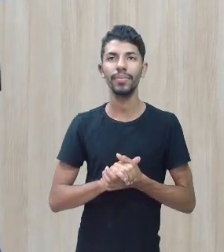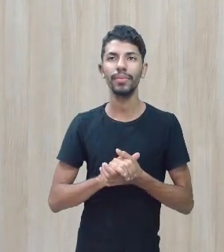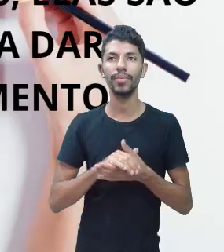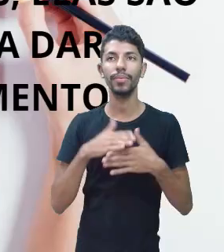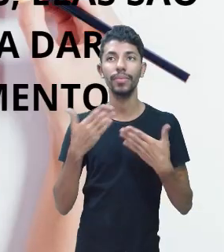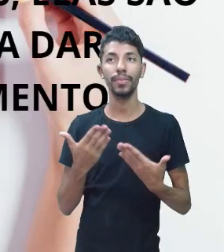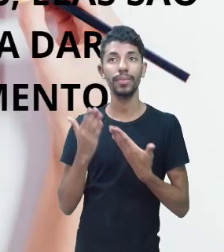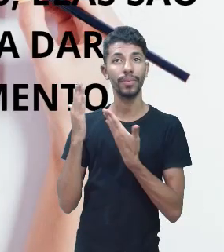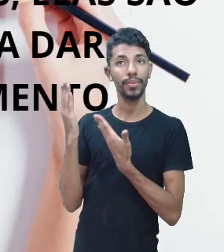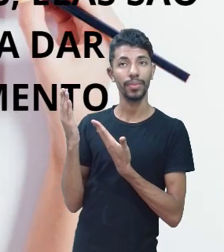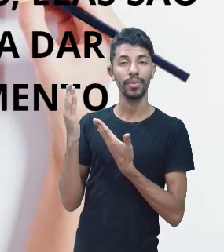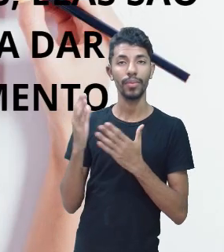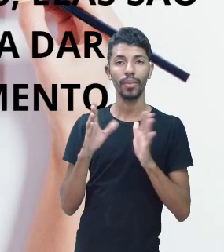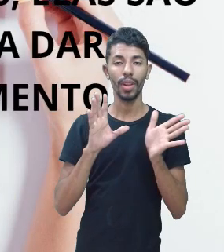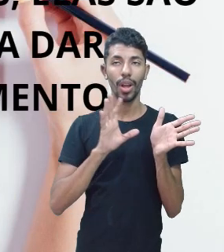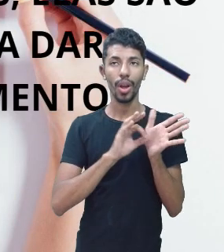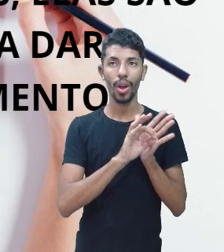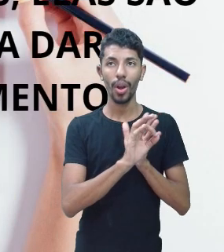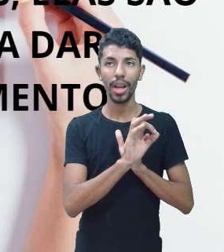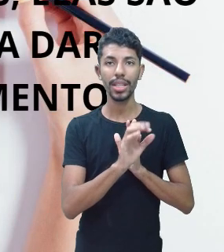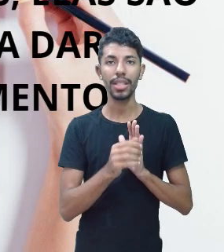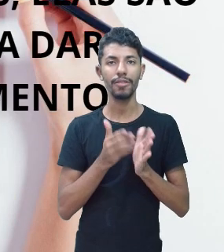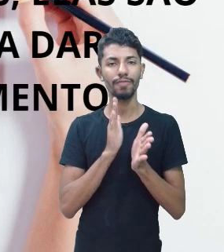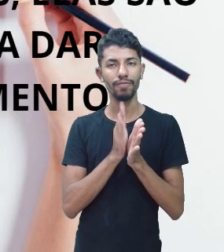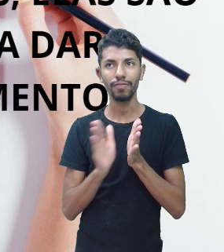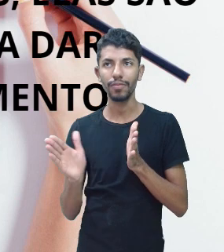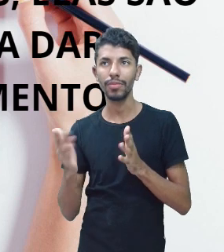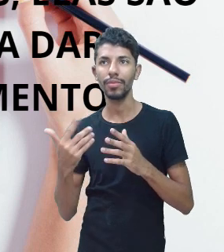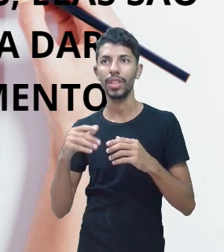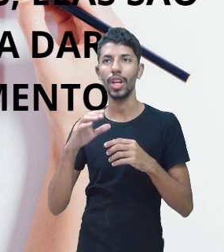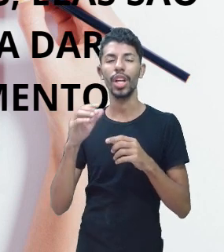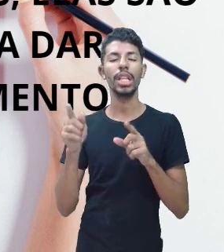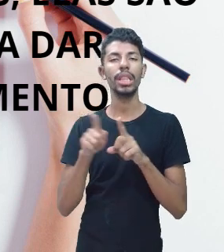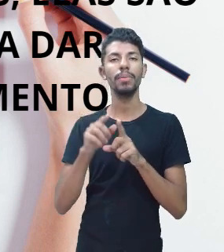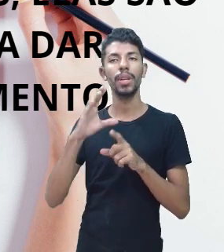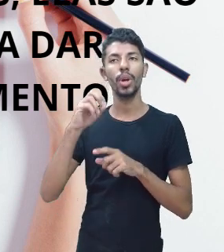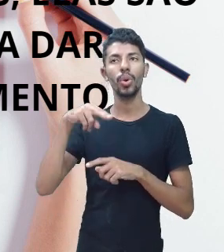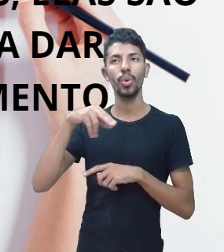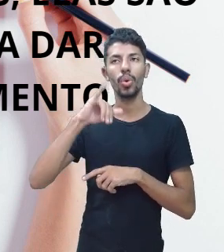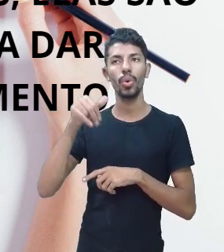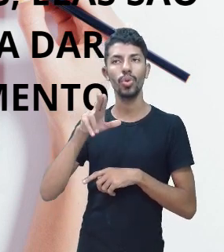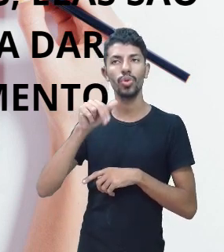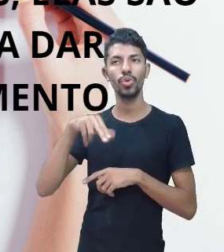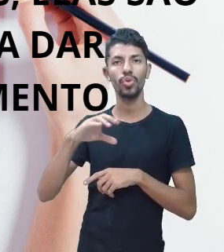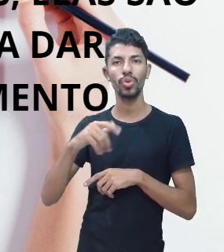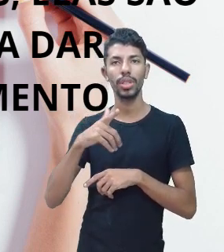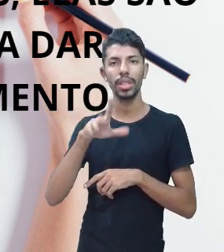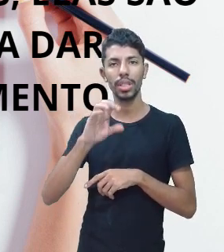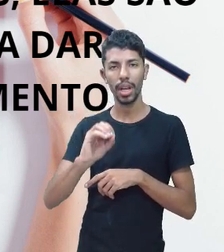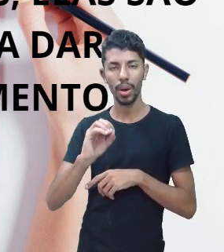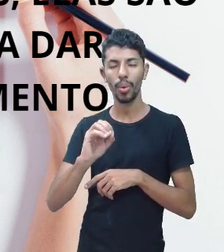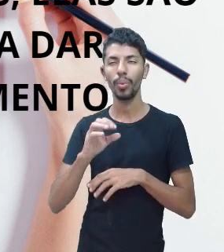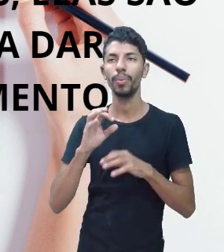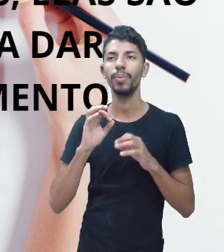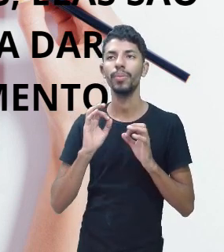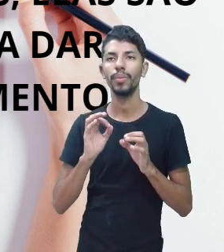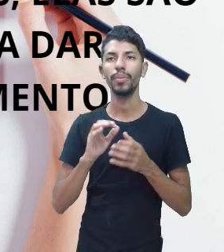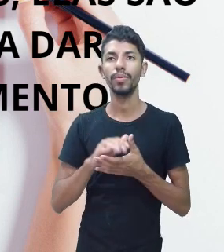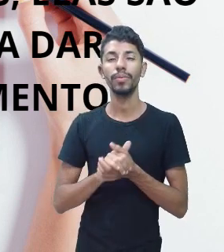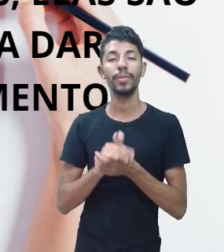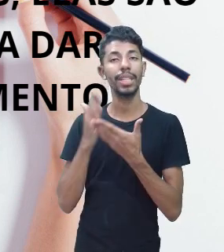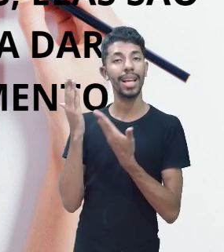conjunção, nesse tipo de coesão aqui, não é? Que é o segundo, coesão sequencial, conjunção.